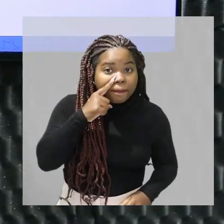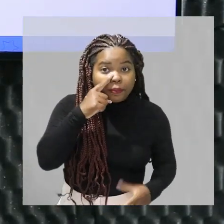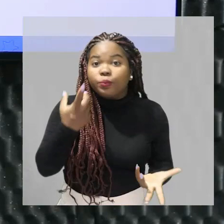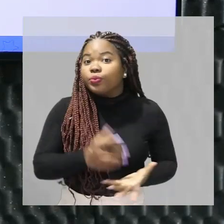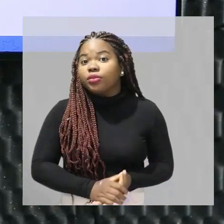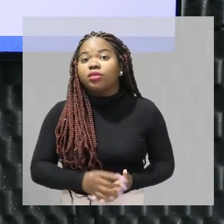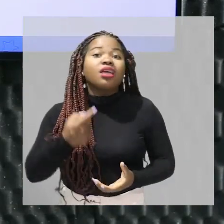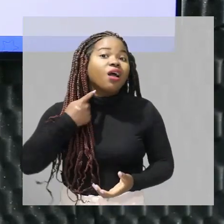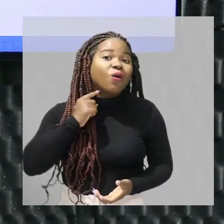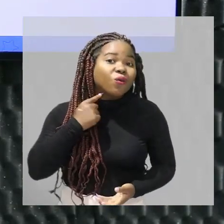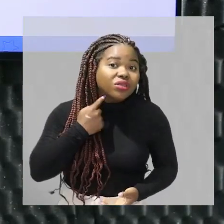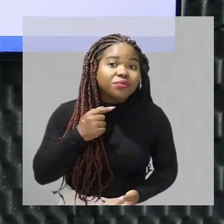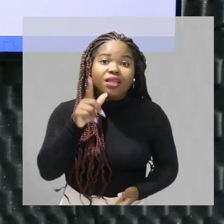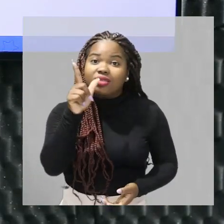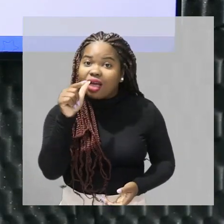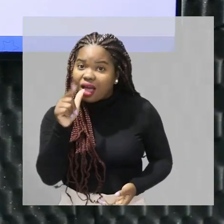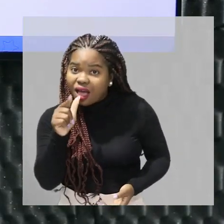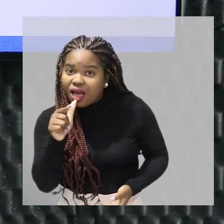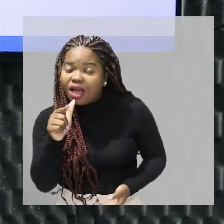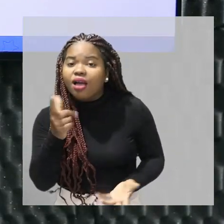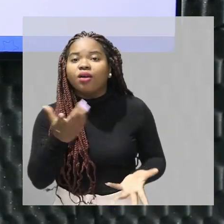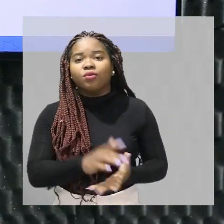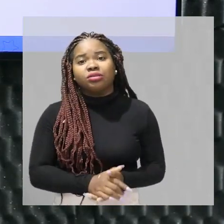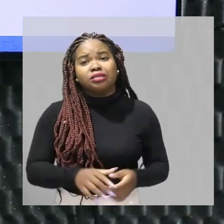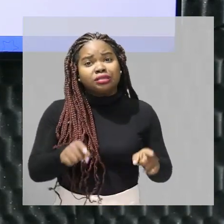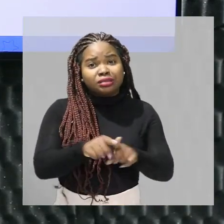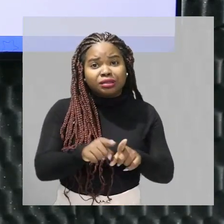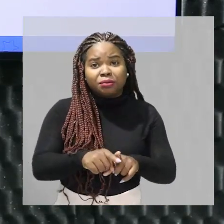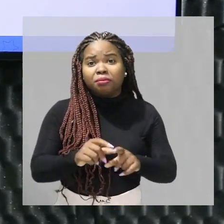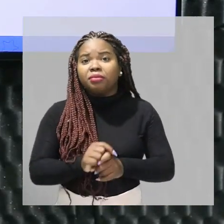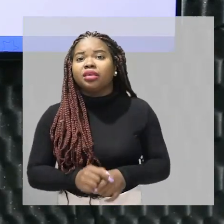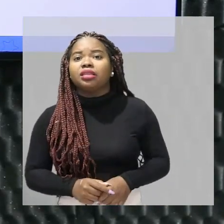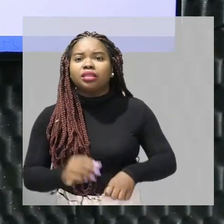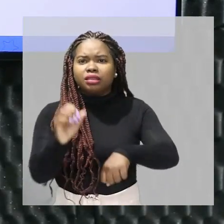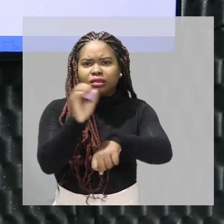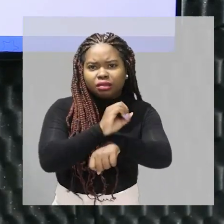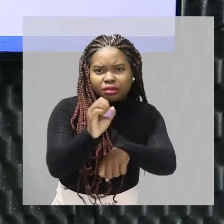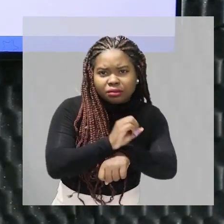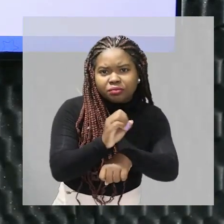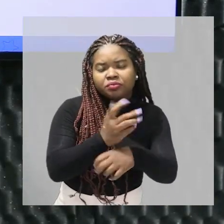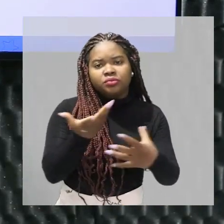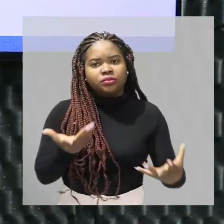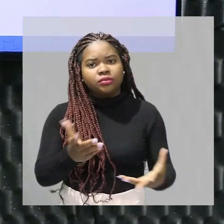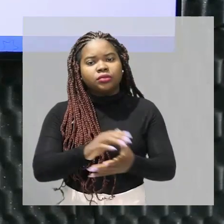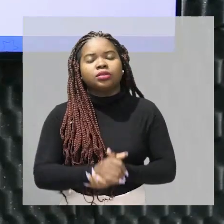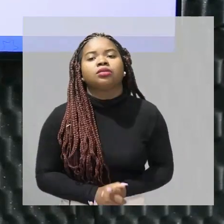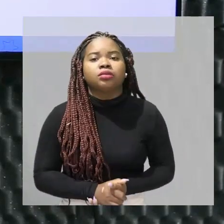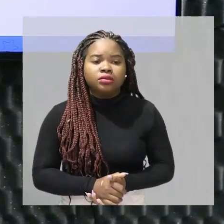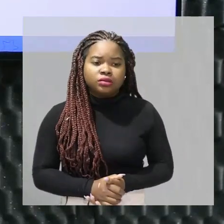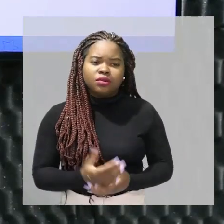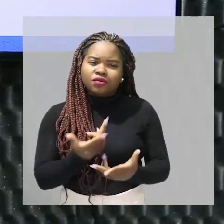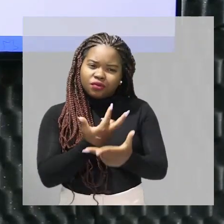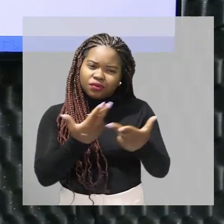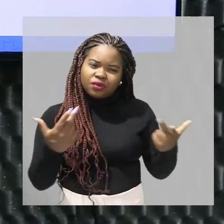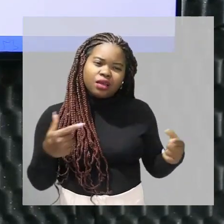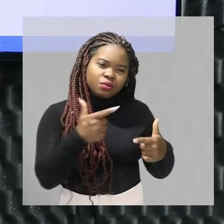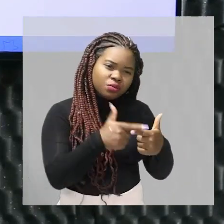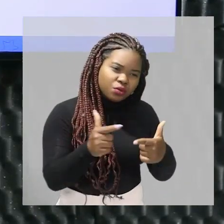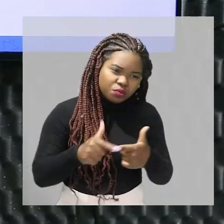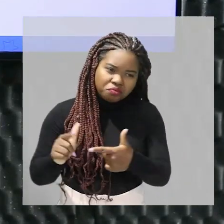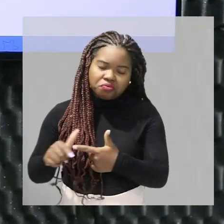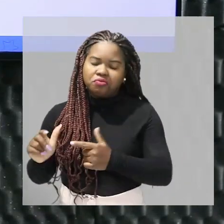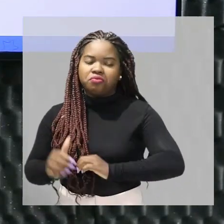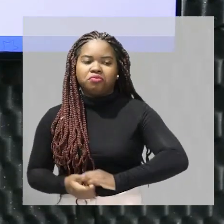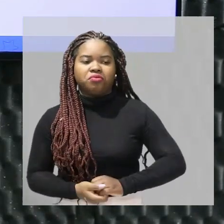contaminação da água potável, corrosão de veículos, né, de monumentos históricos, etc. Os